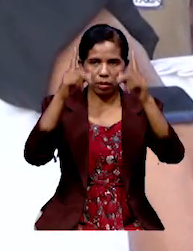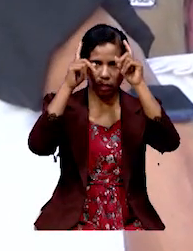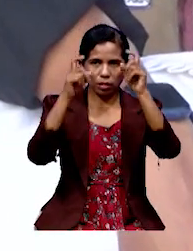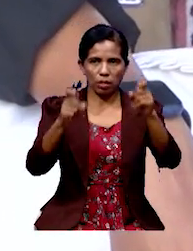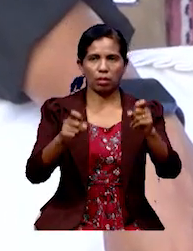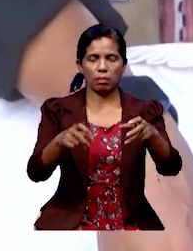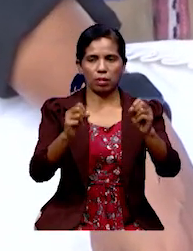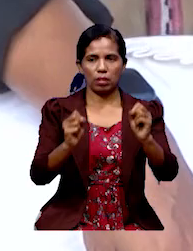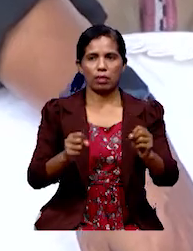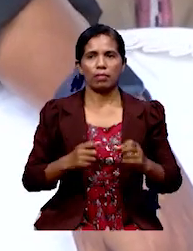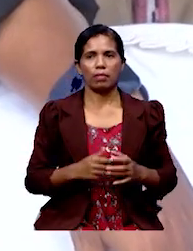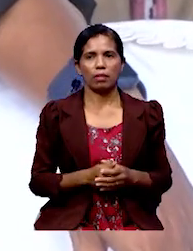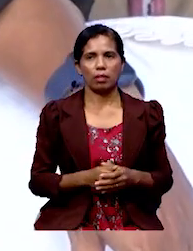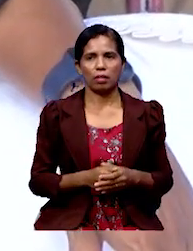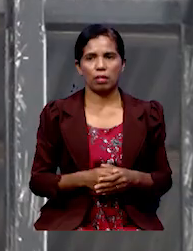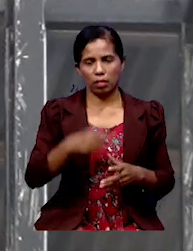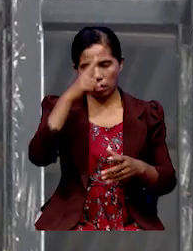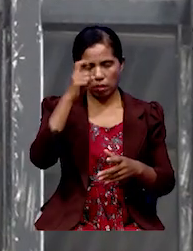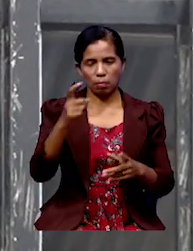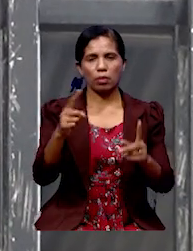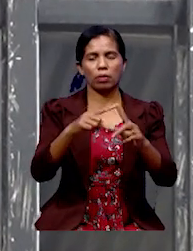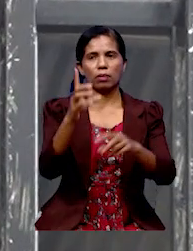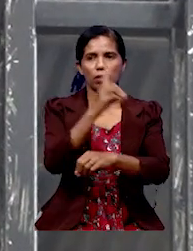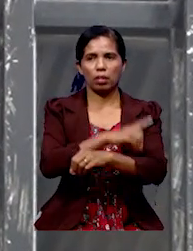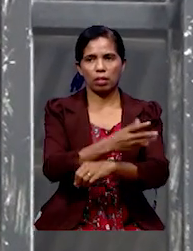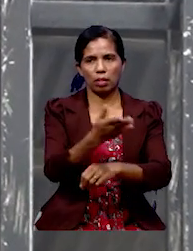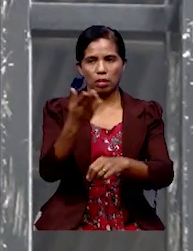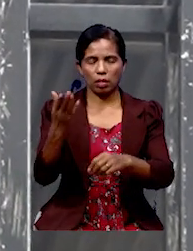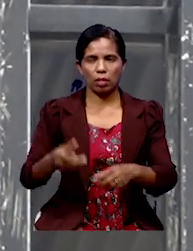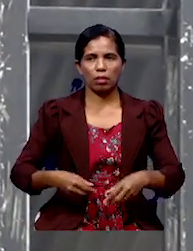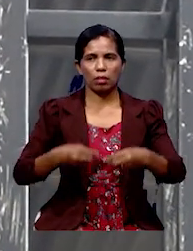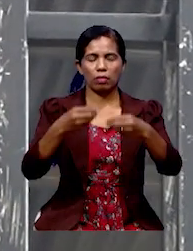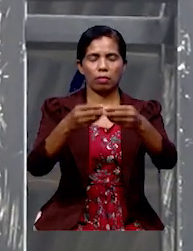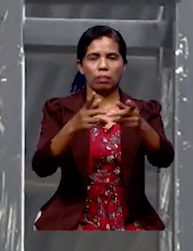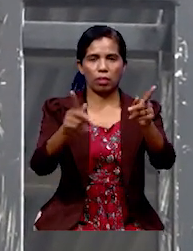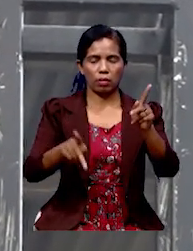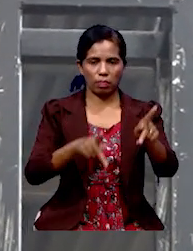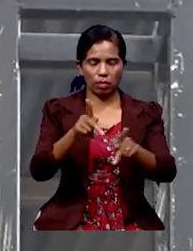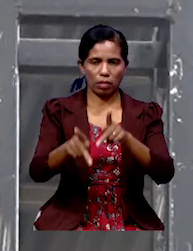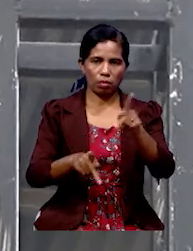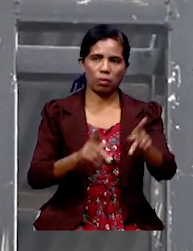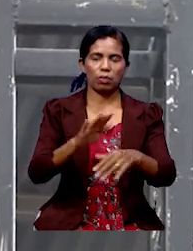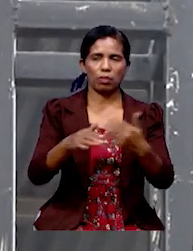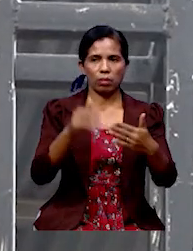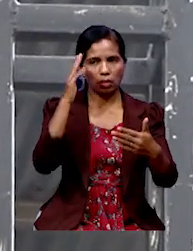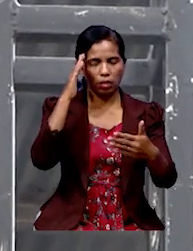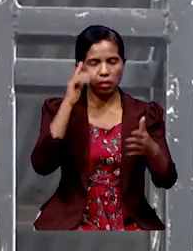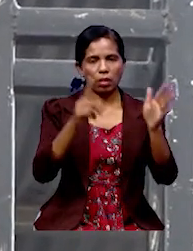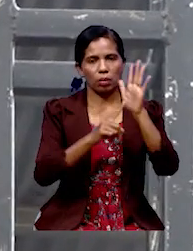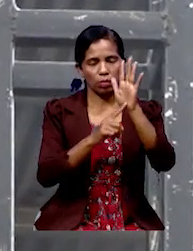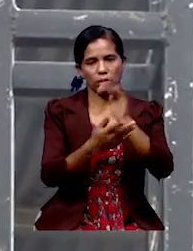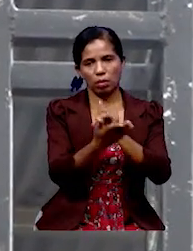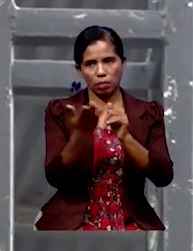precisa curso. Tambo hilaron ali Sira tamana, reintegra ona ia sociedade, ia comunidade, ato aturi tabo